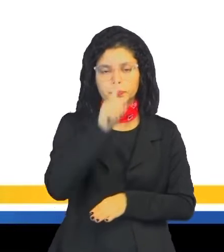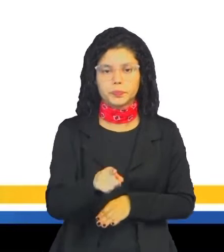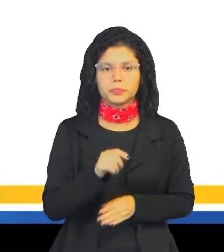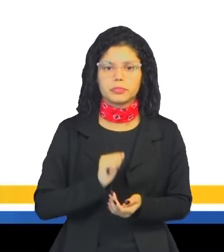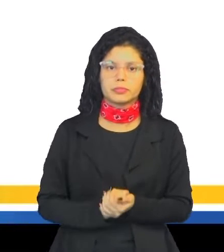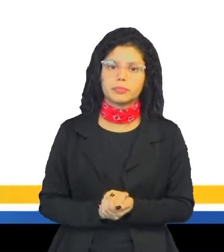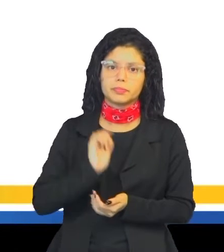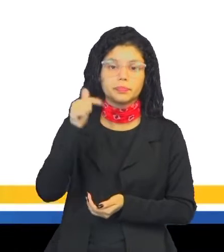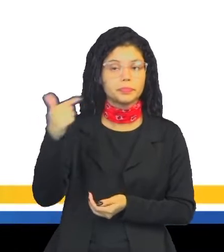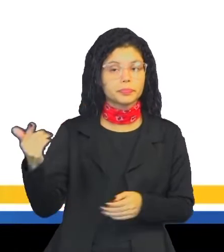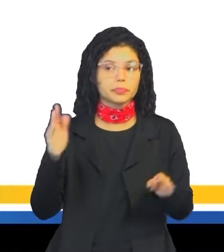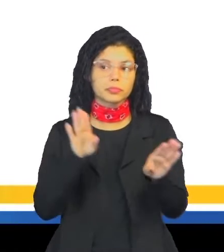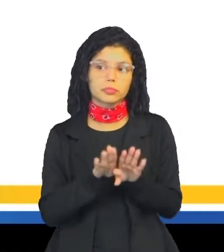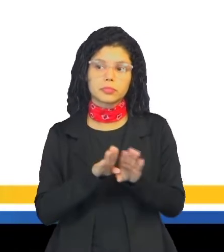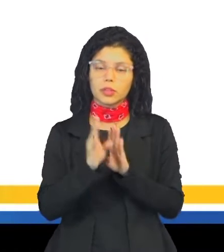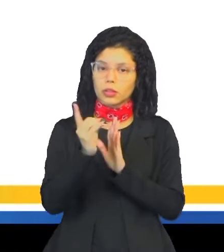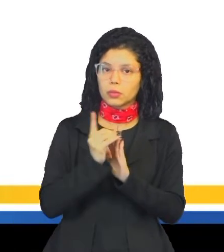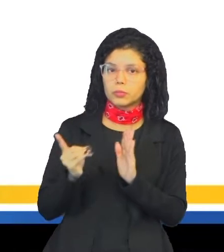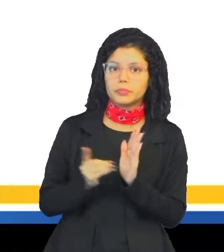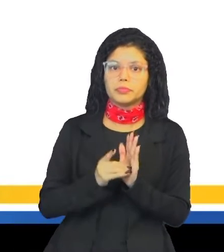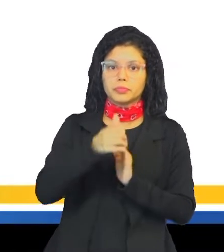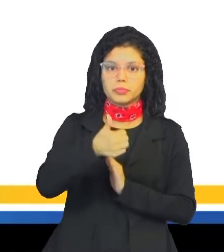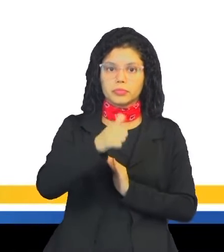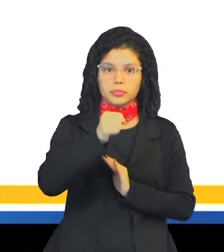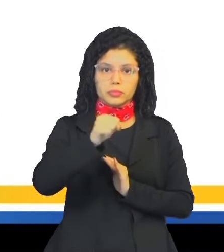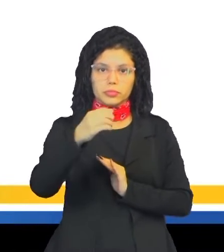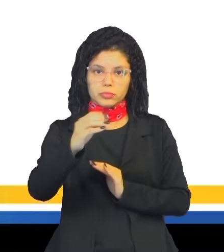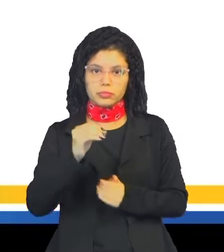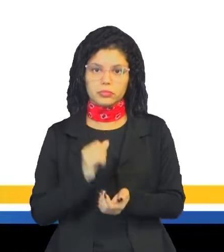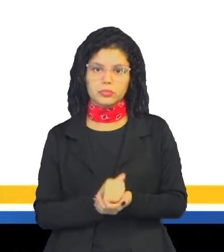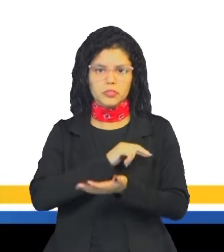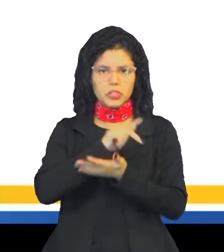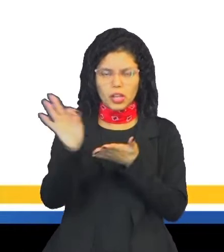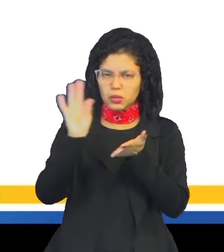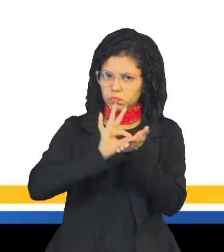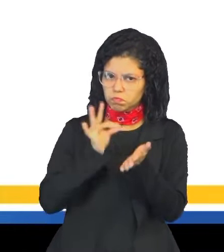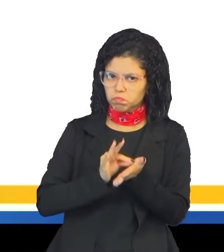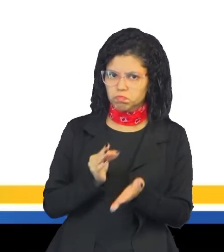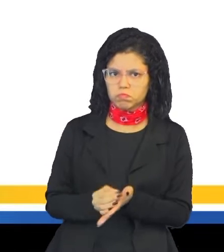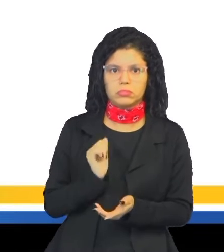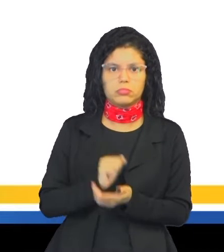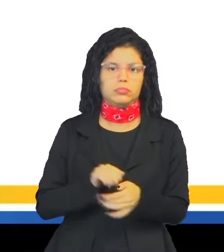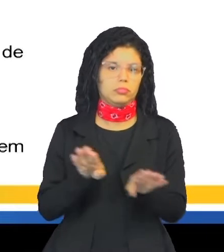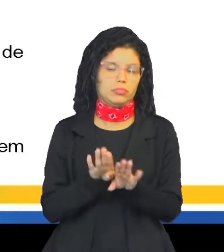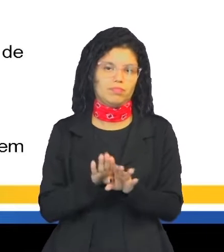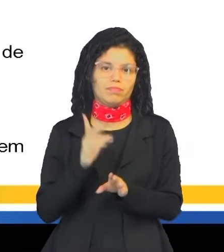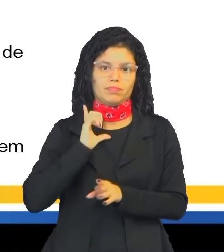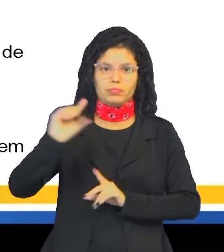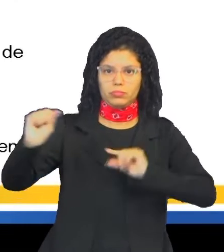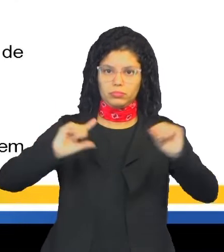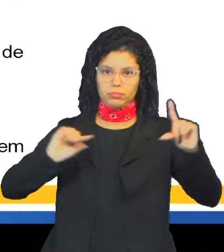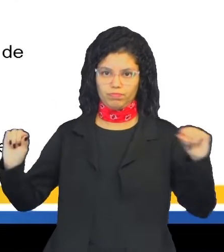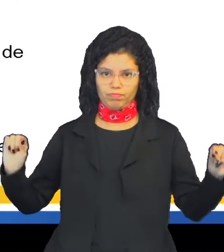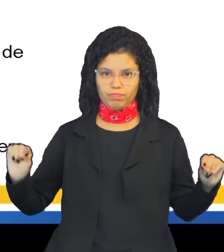e etc. A década de 1880 registrou, né, inúmeros casos de revoltas e fugas de